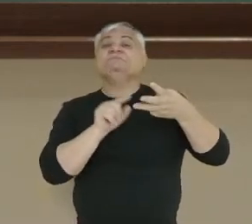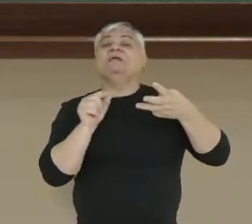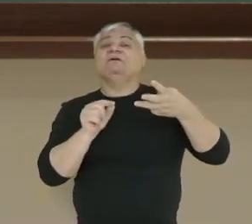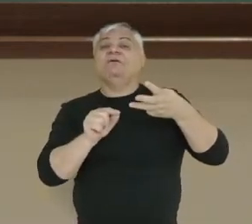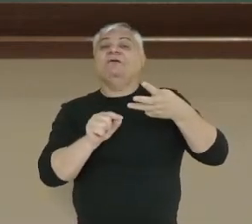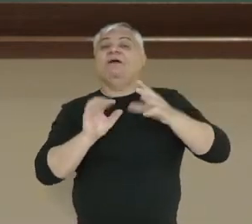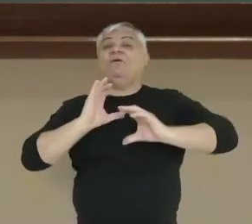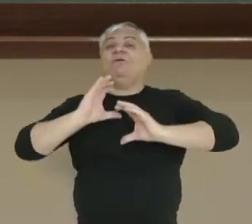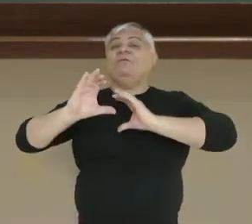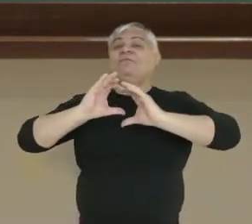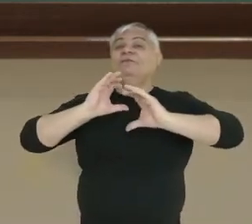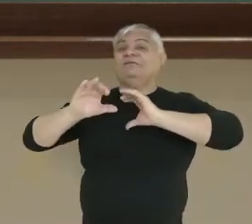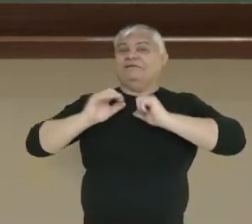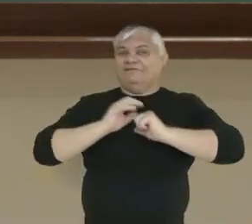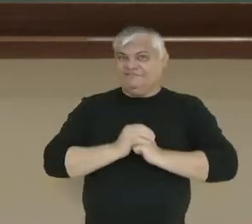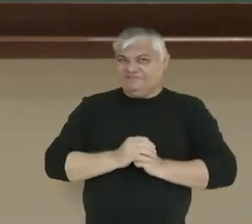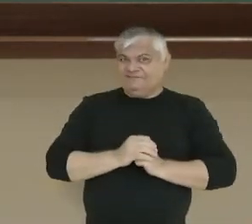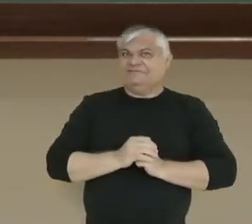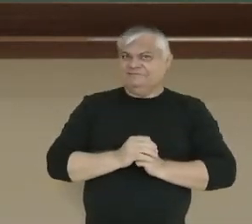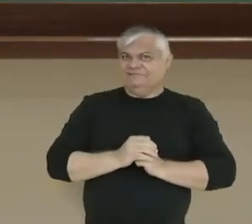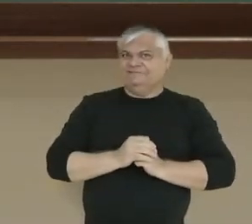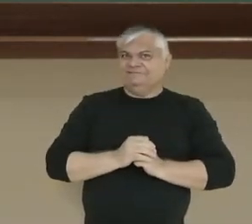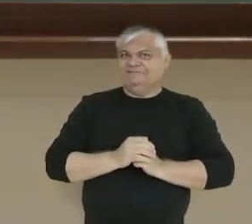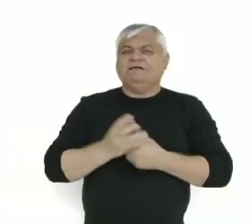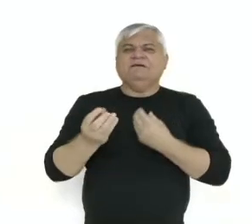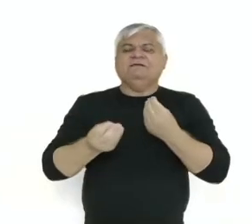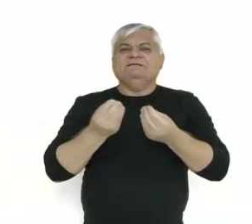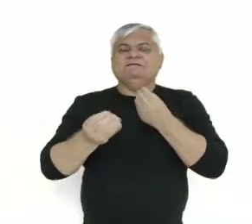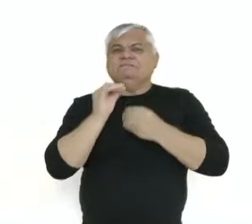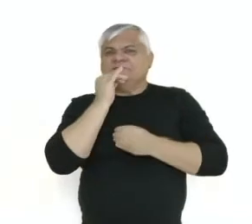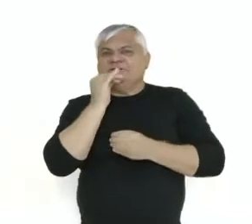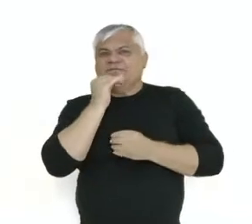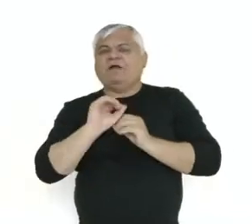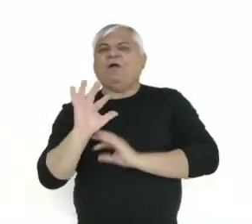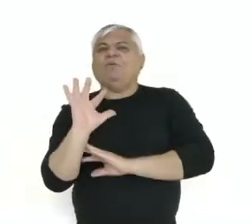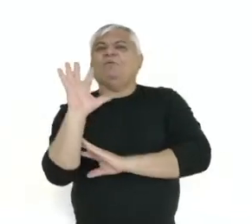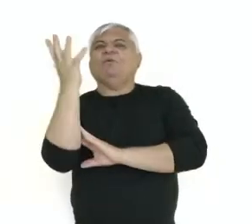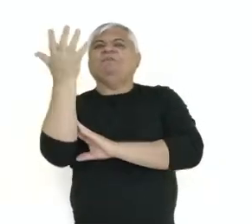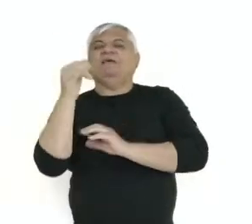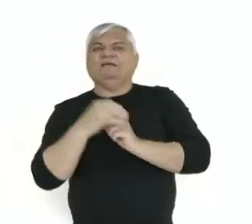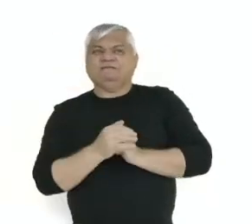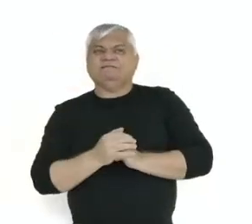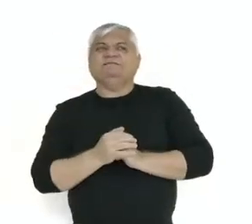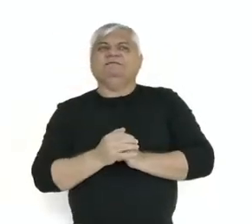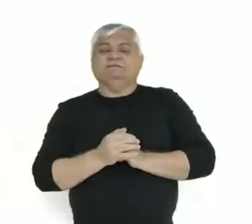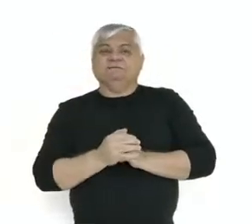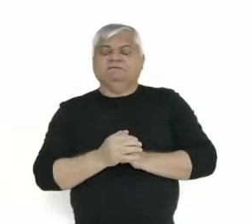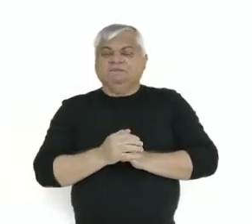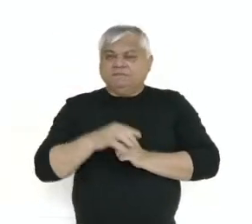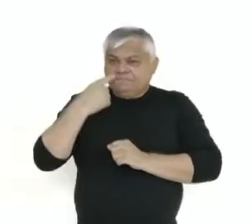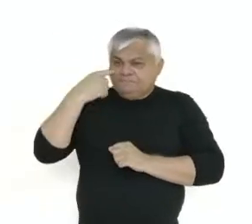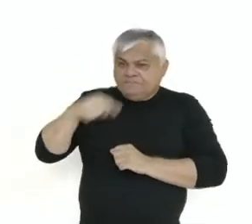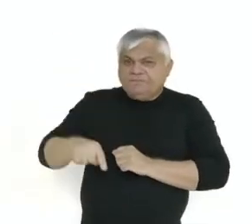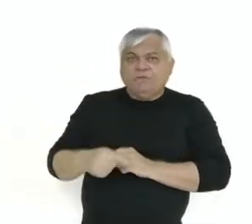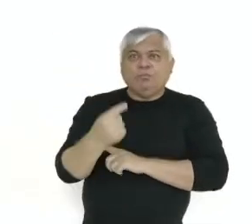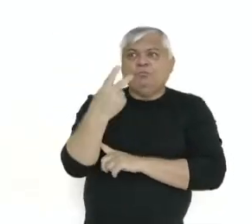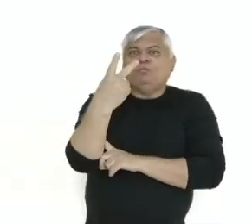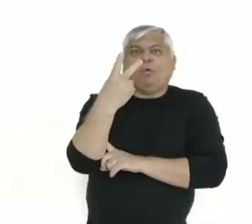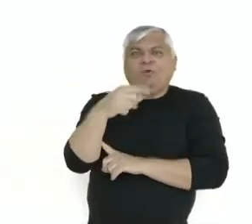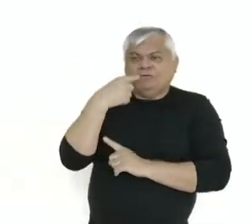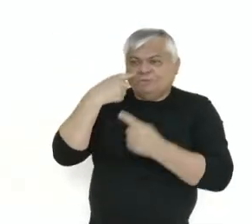a gente também vai ter a questão das comunicações, porque vão ocorrer duas descobertas decisivas.